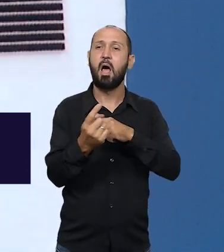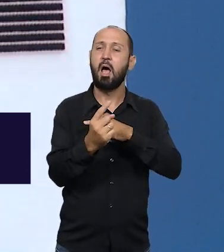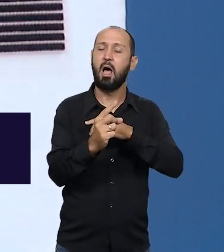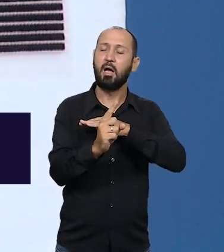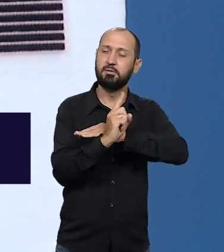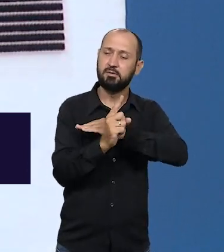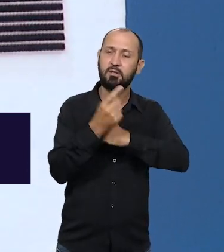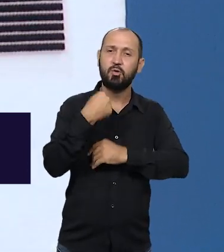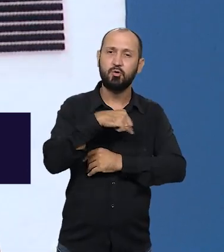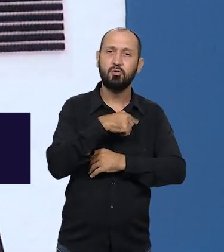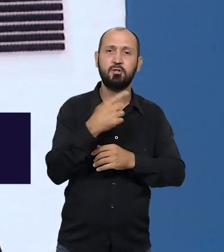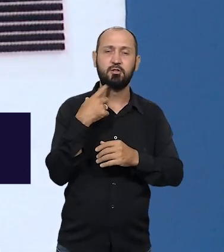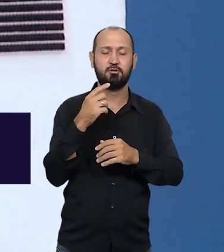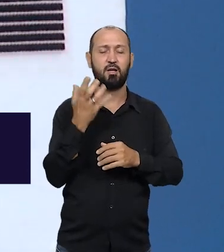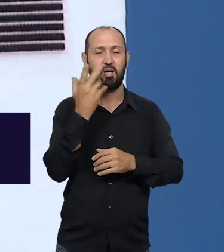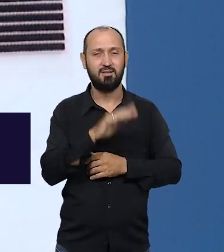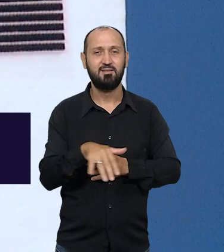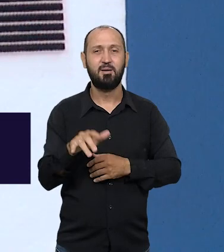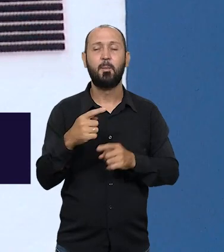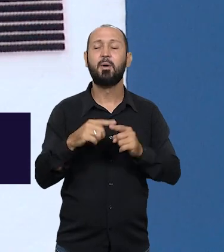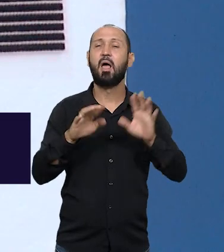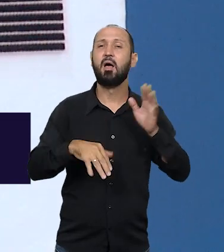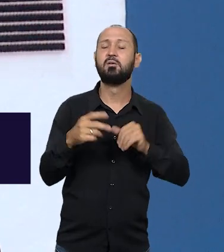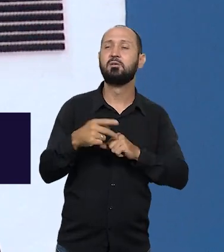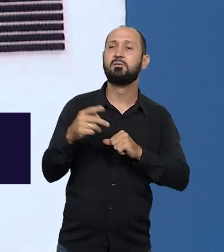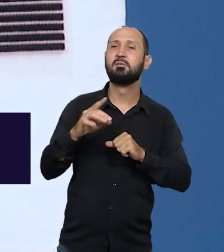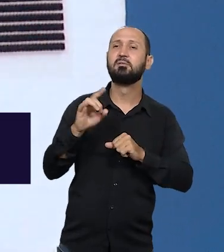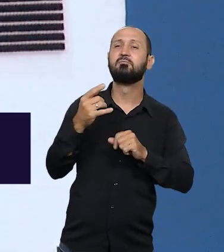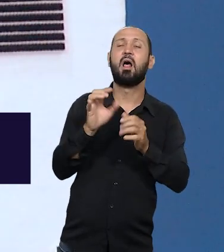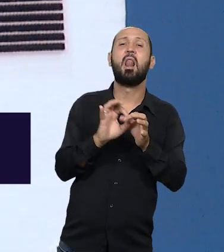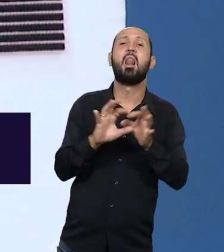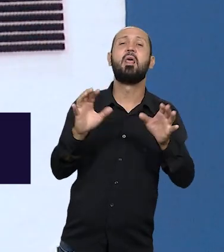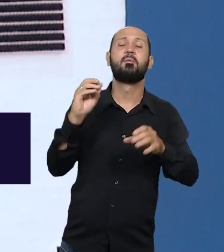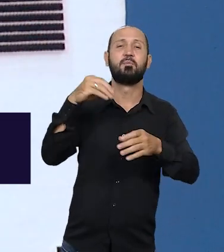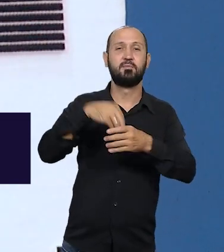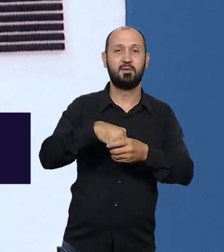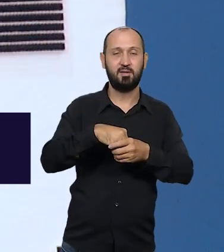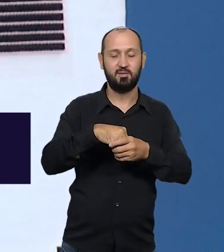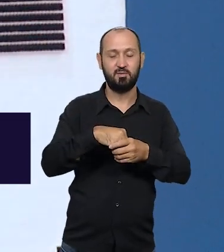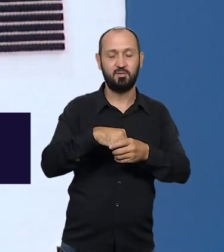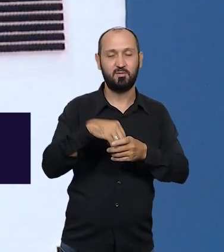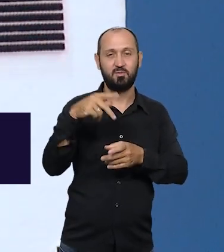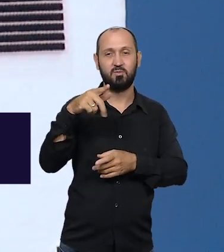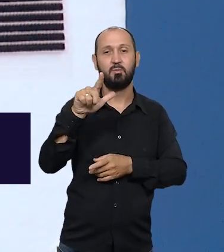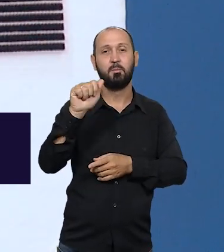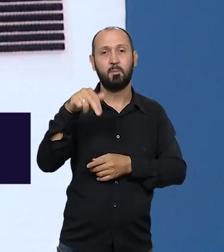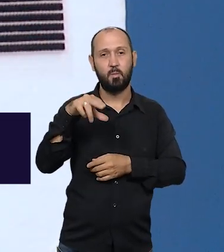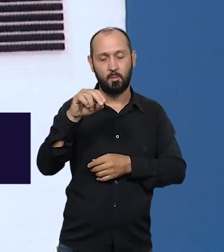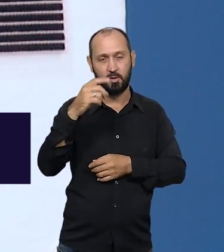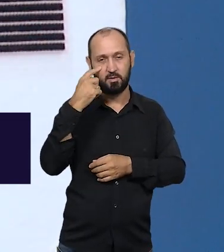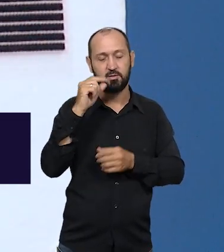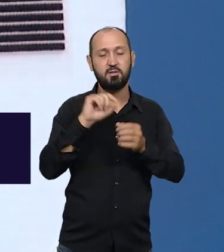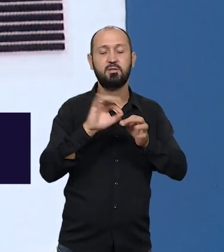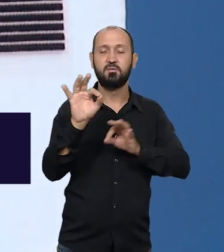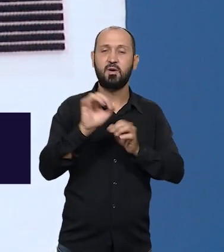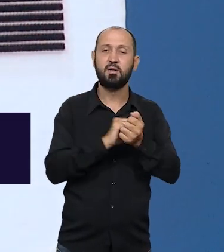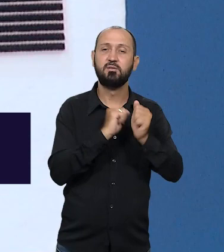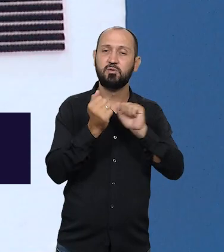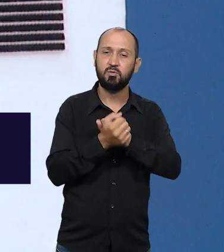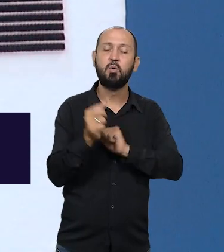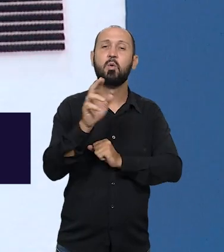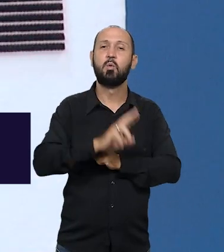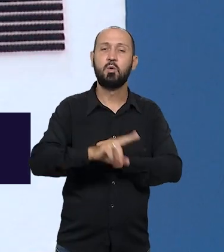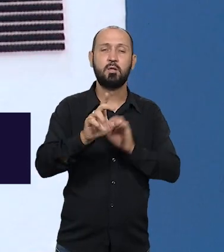vezes, não estão totalmente disponíveis pelo plano. Sim. Então, aí a gente faz toda essa utilização dessa legislação que nos auxilia